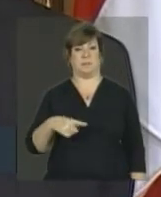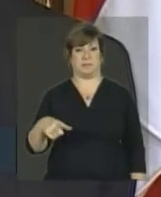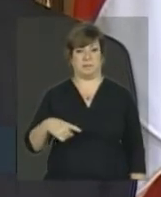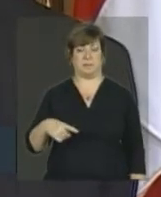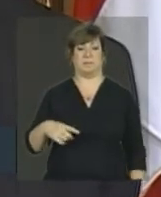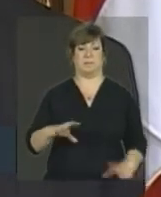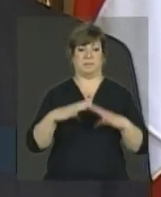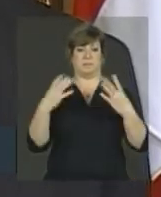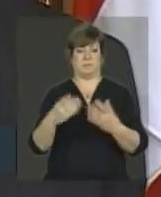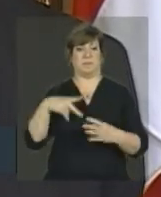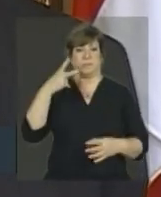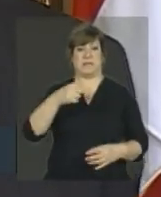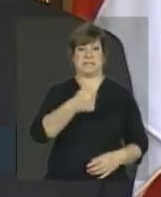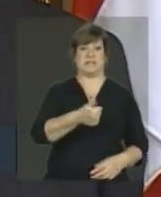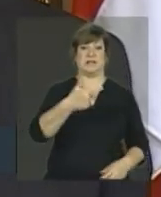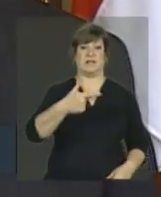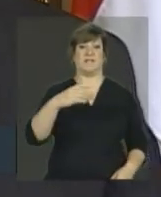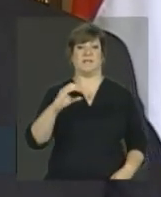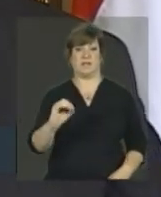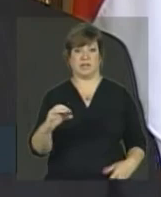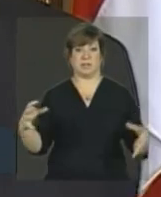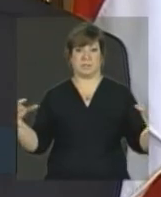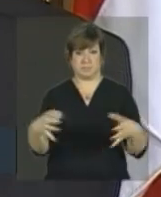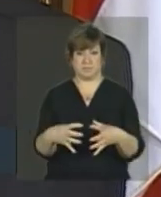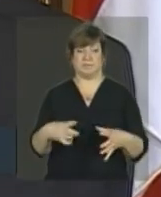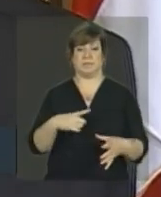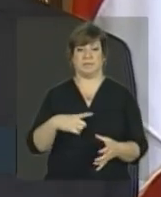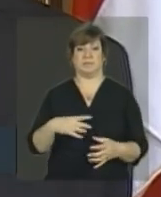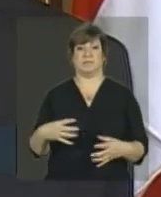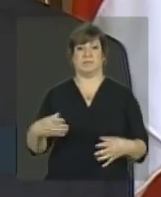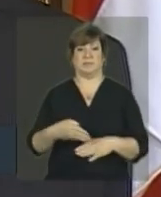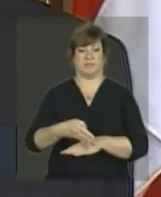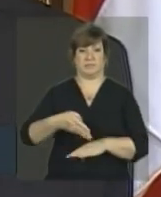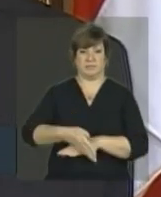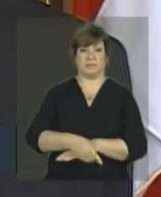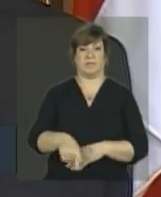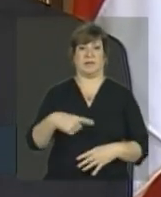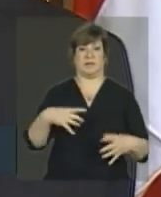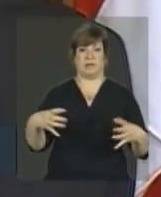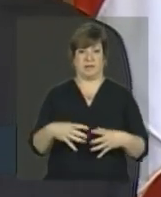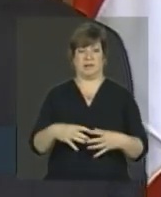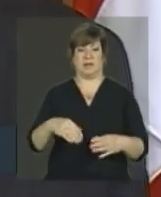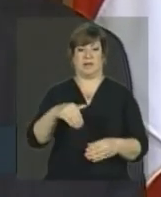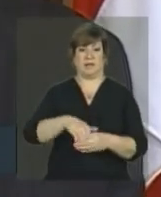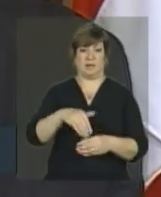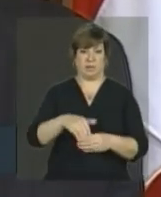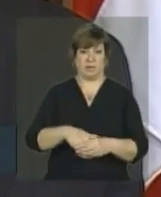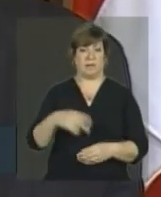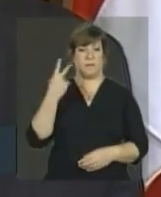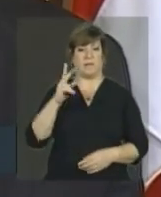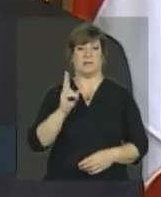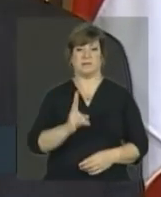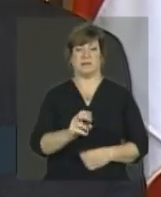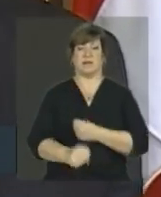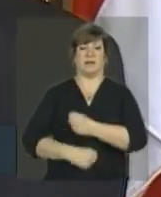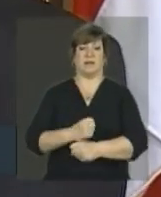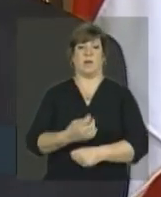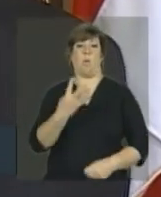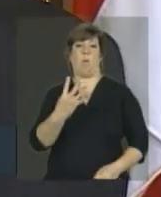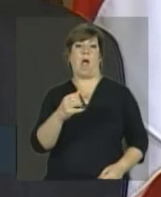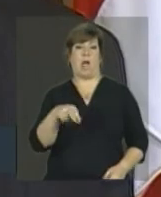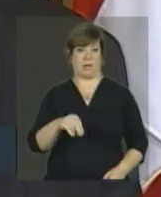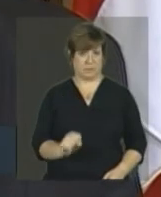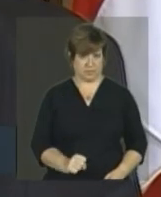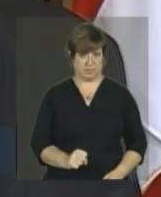por 120 membros e as eleições parlamentares são realizadas a cada 4 anos.